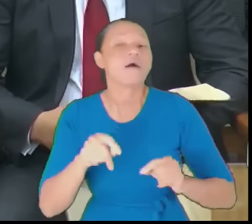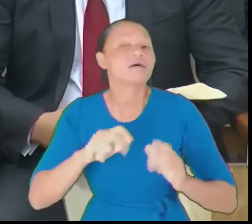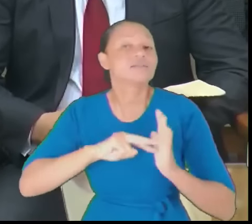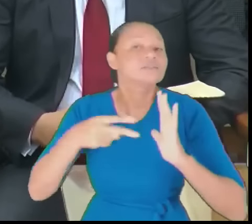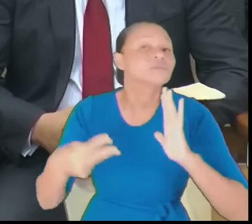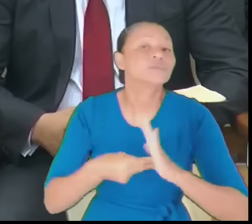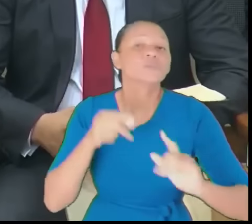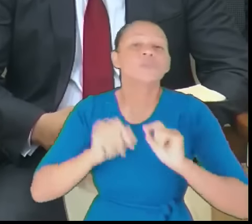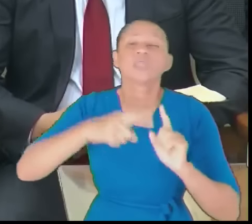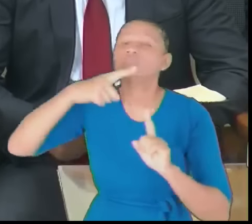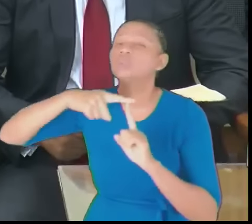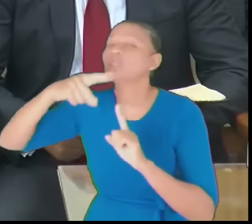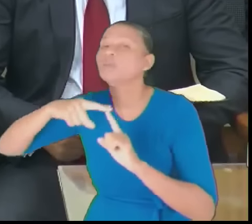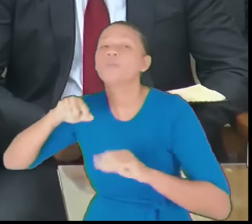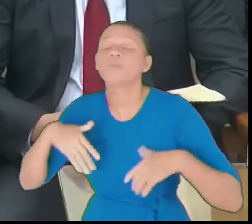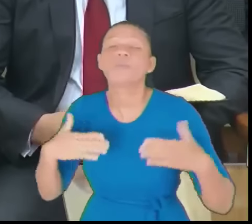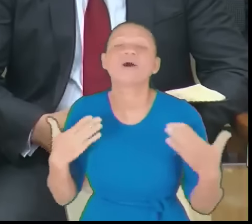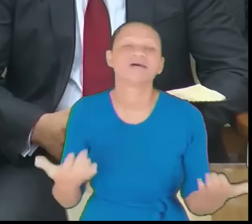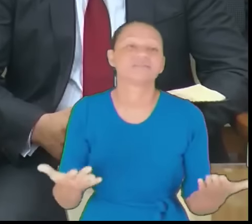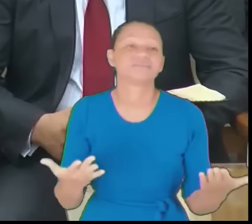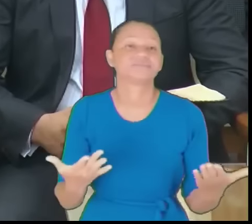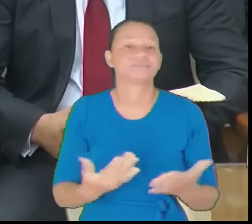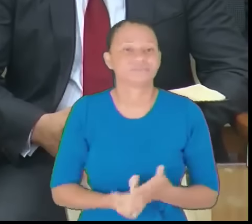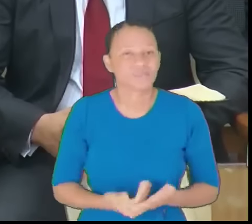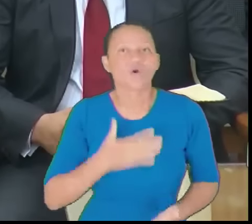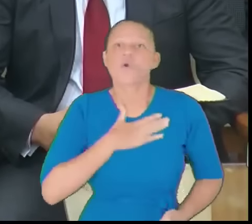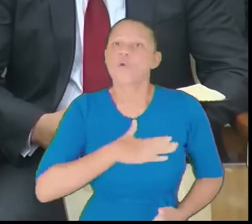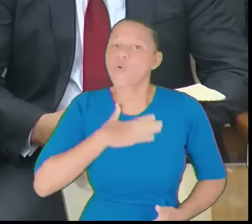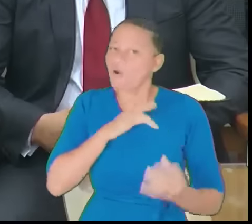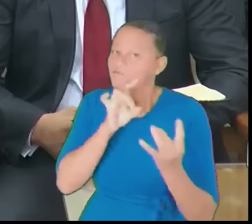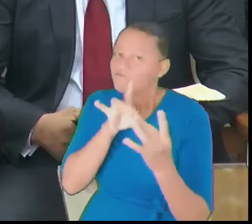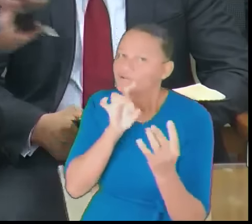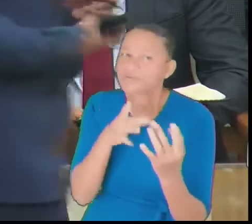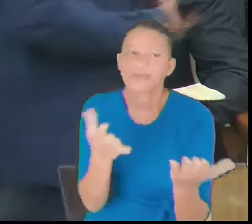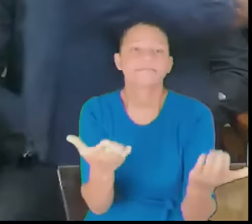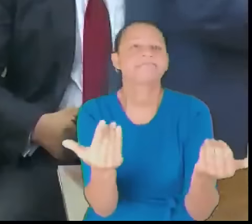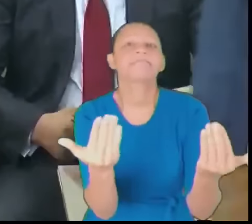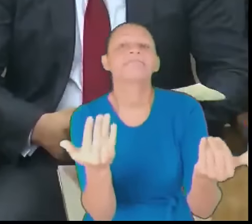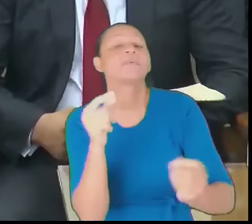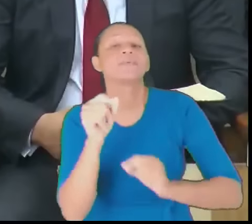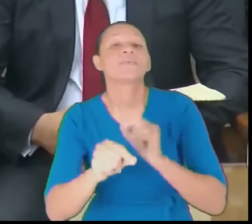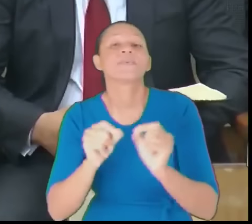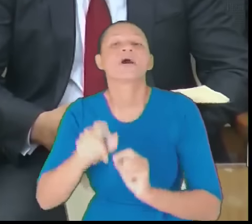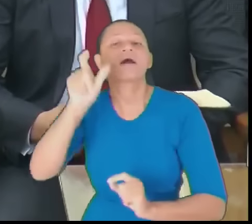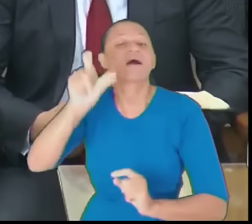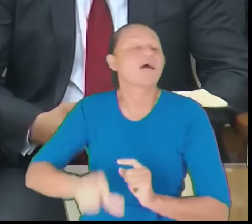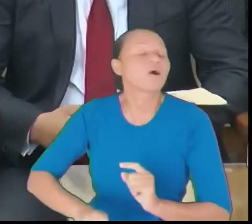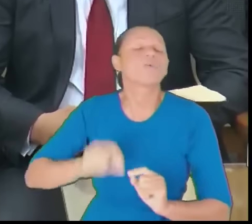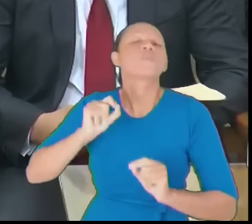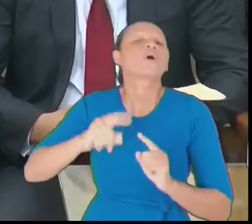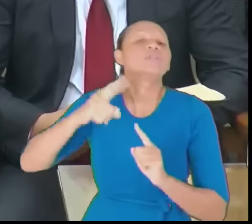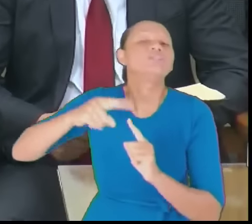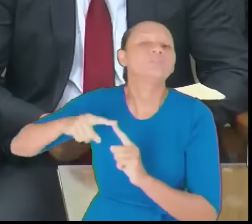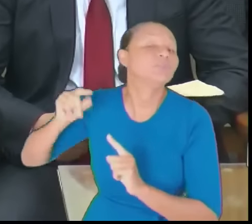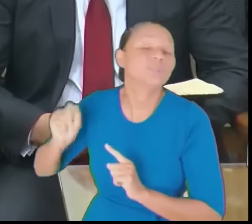Ela tipifica quem? Vê se eu gosto do feedback da igreja. Ela tipifica quem, meus irmãos? A